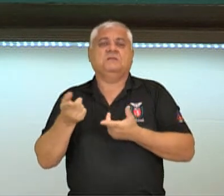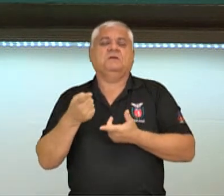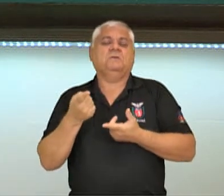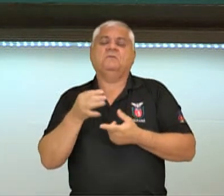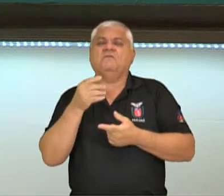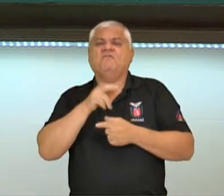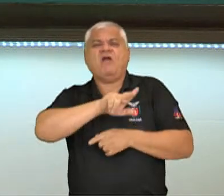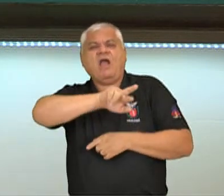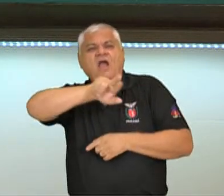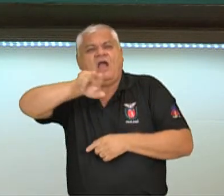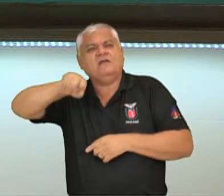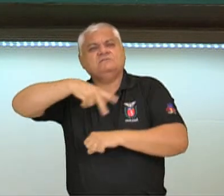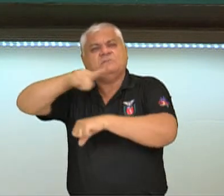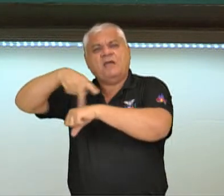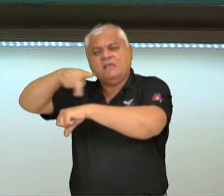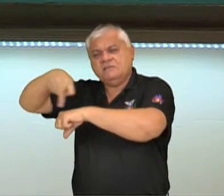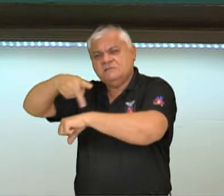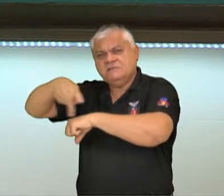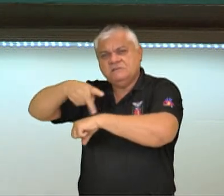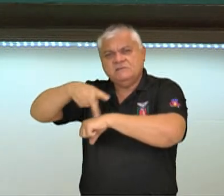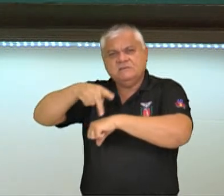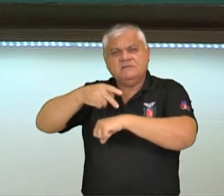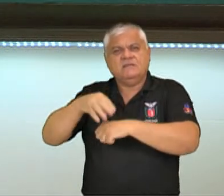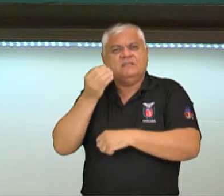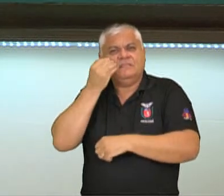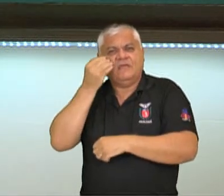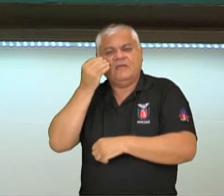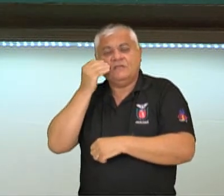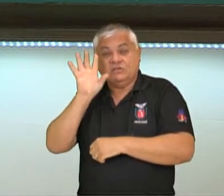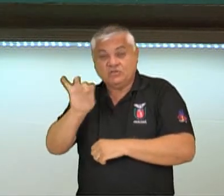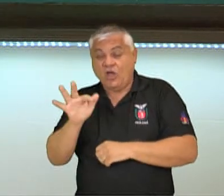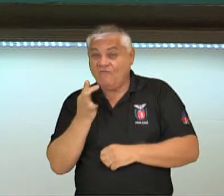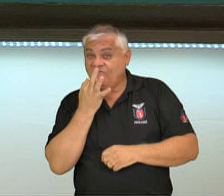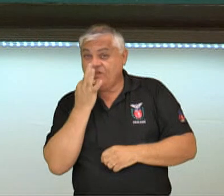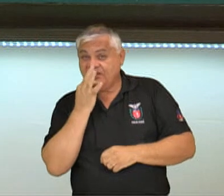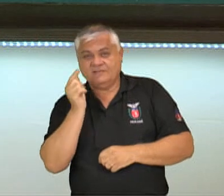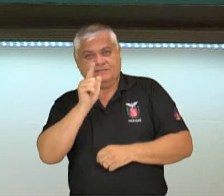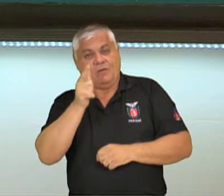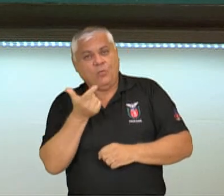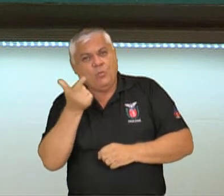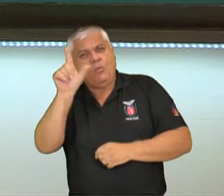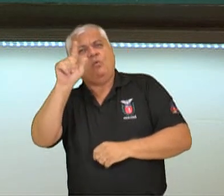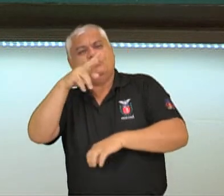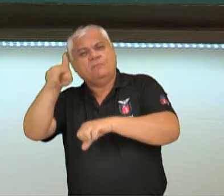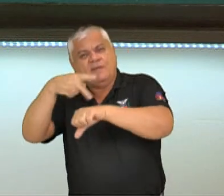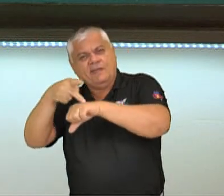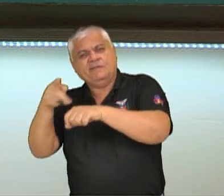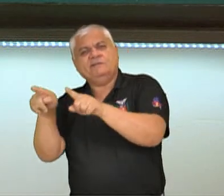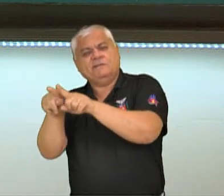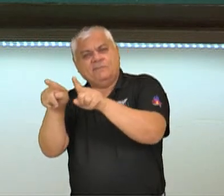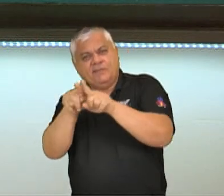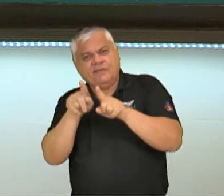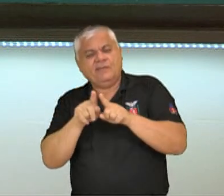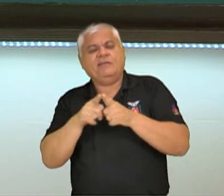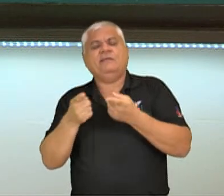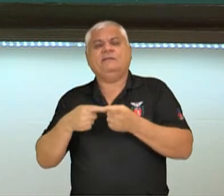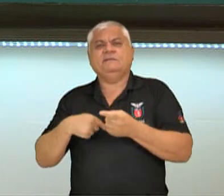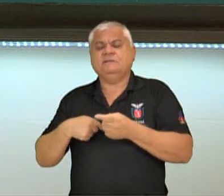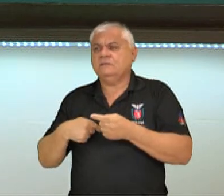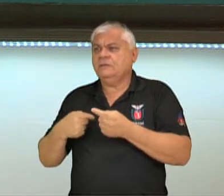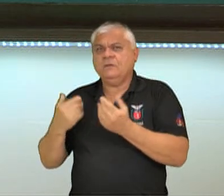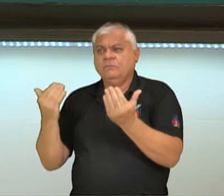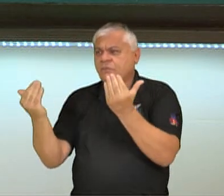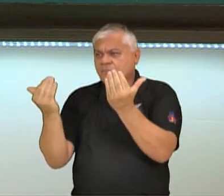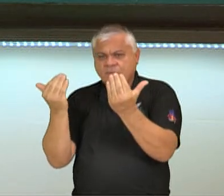repetido em vários países, né? Esse teste não ficou só na Finlândia, ele foi repetido também por outros cientistas em vários